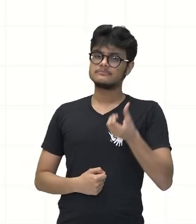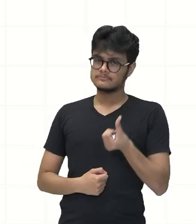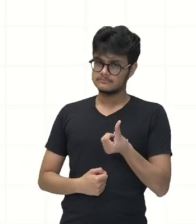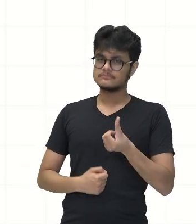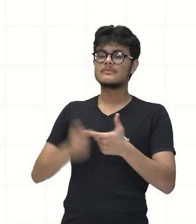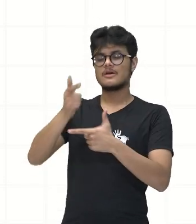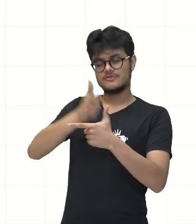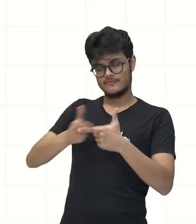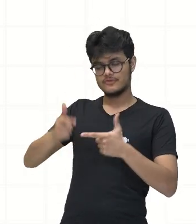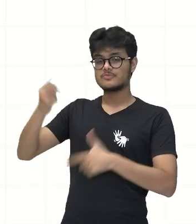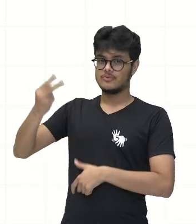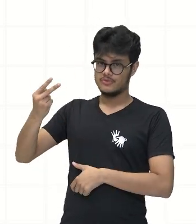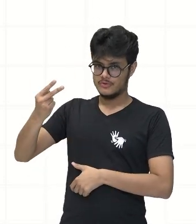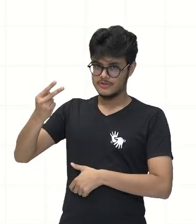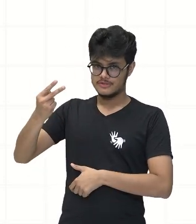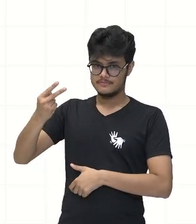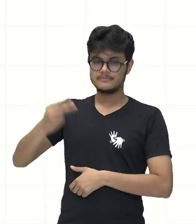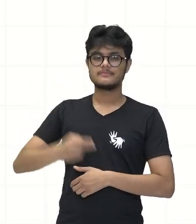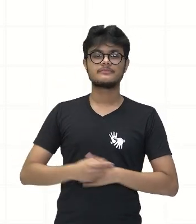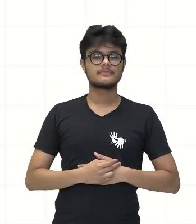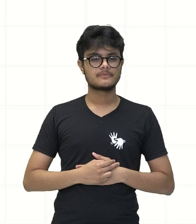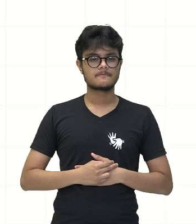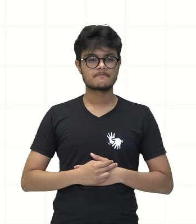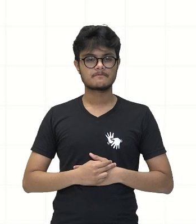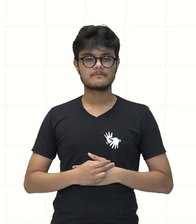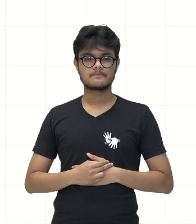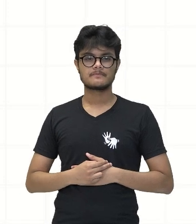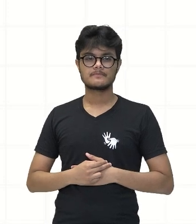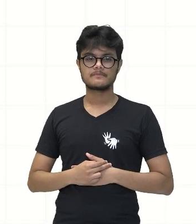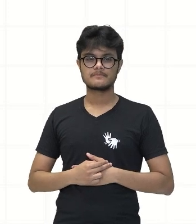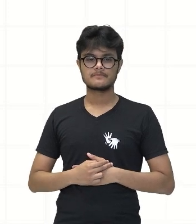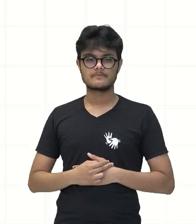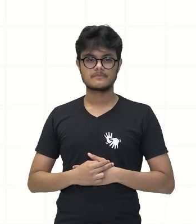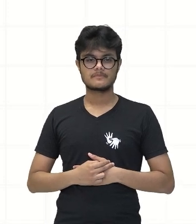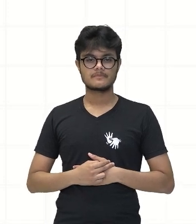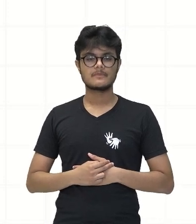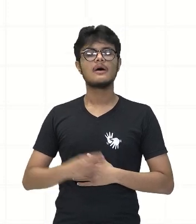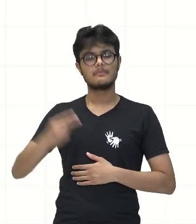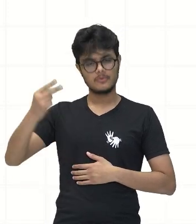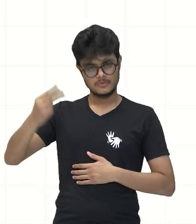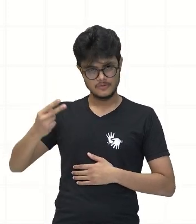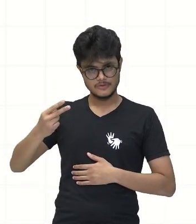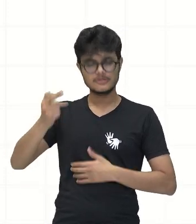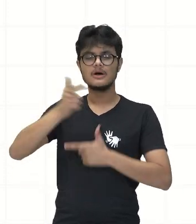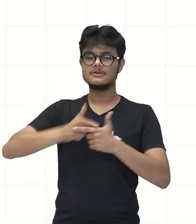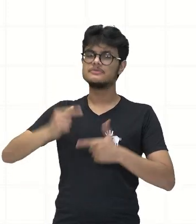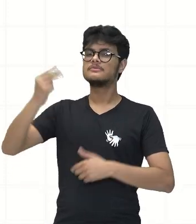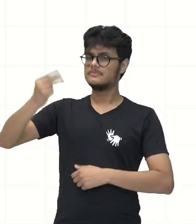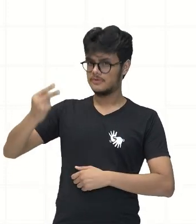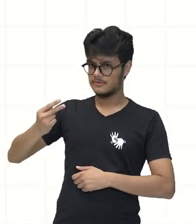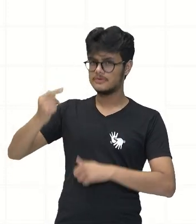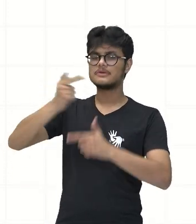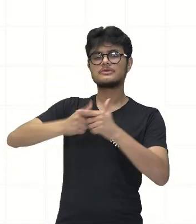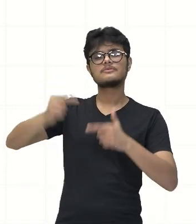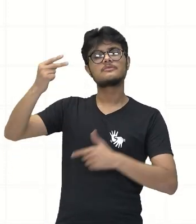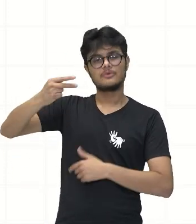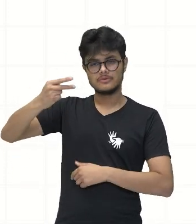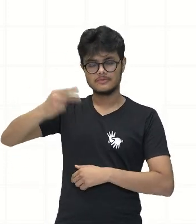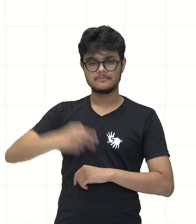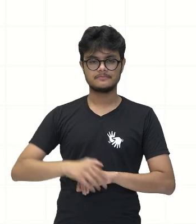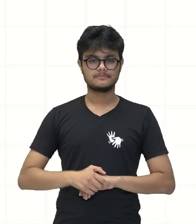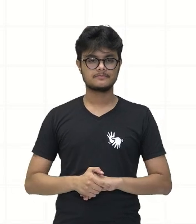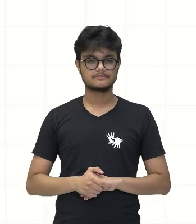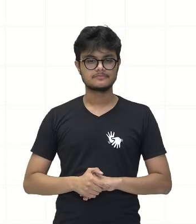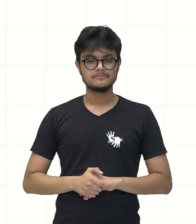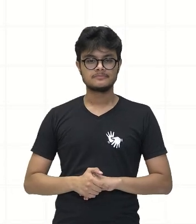fatorar. Então, ó, 216 é um número par, eu posso dividir por 2. que dá 108. Dividido por